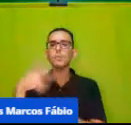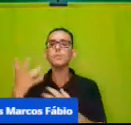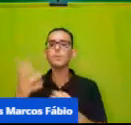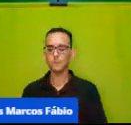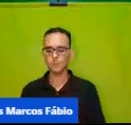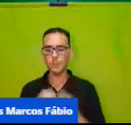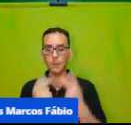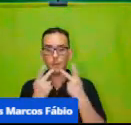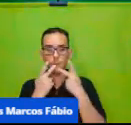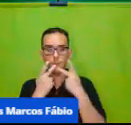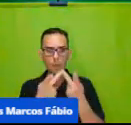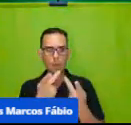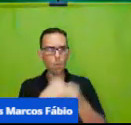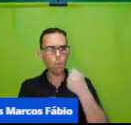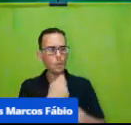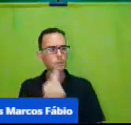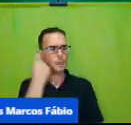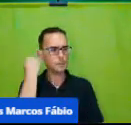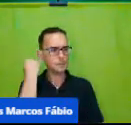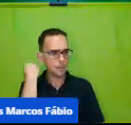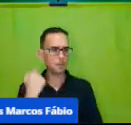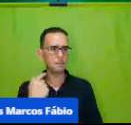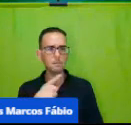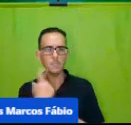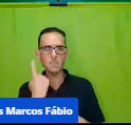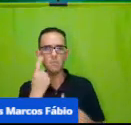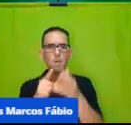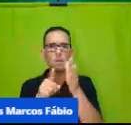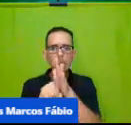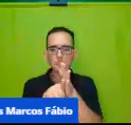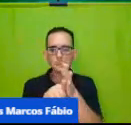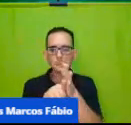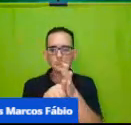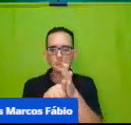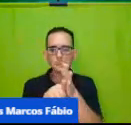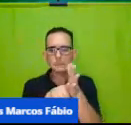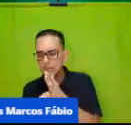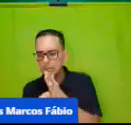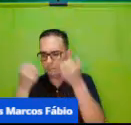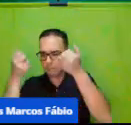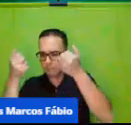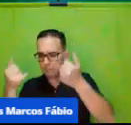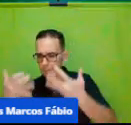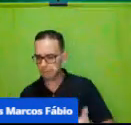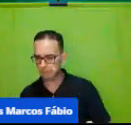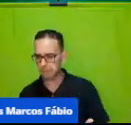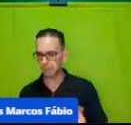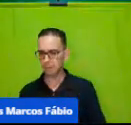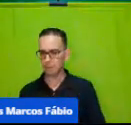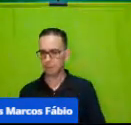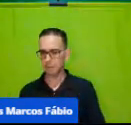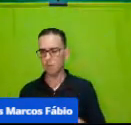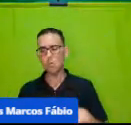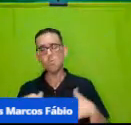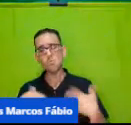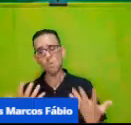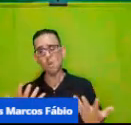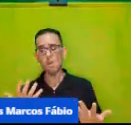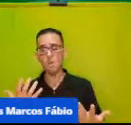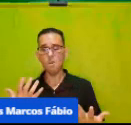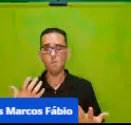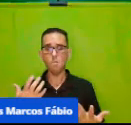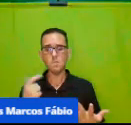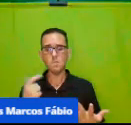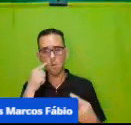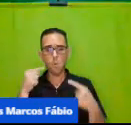passado, quando eles vieram com uma pesquisa lá, falando de qual que é o meu, se eu